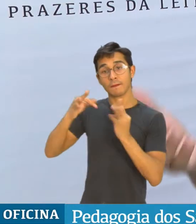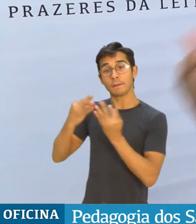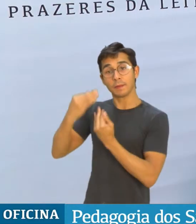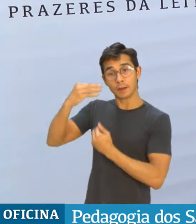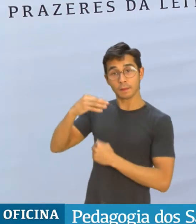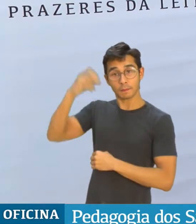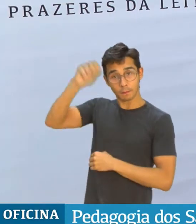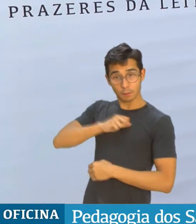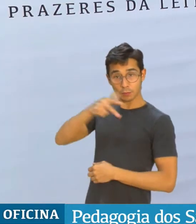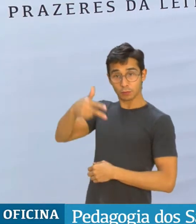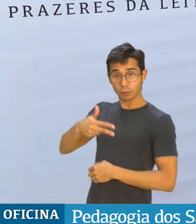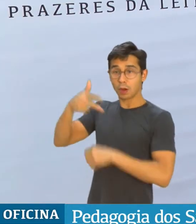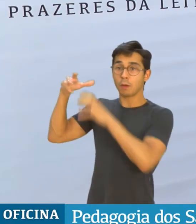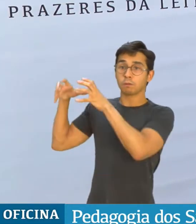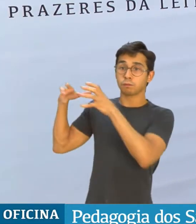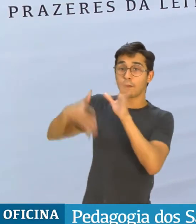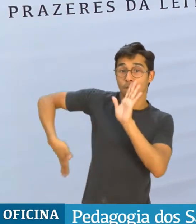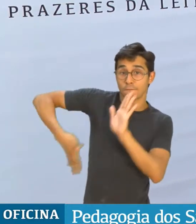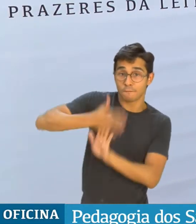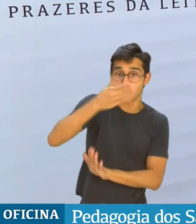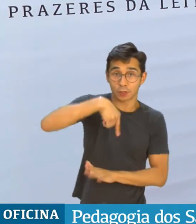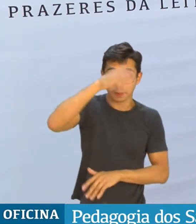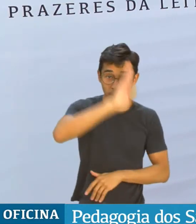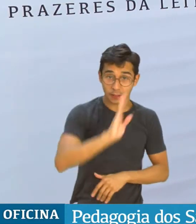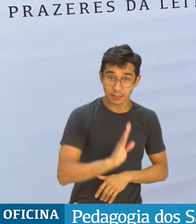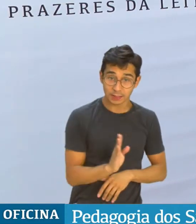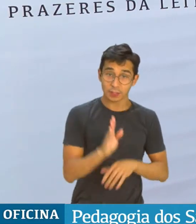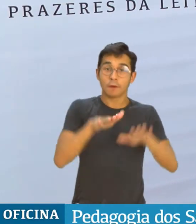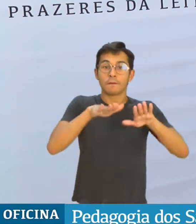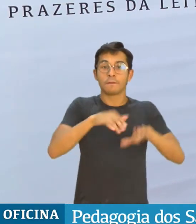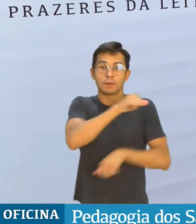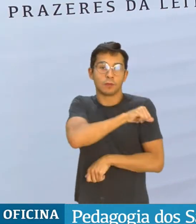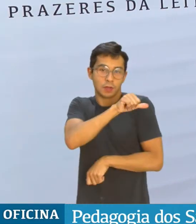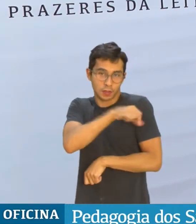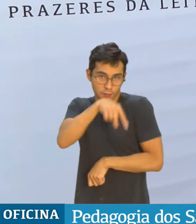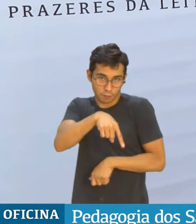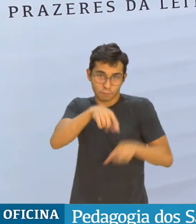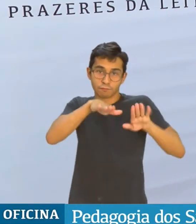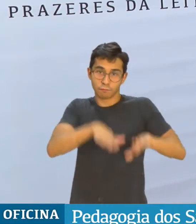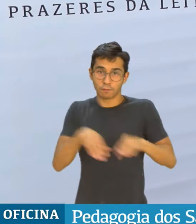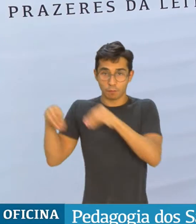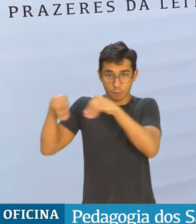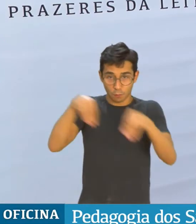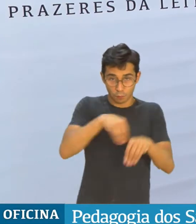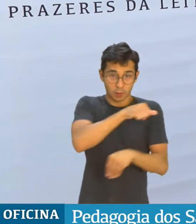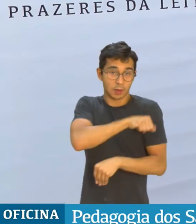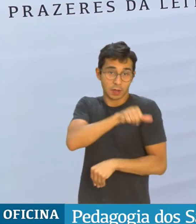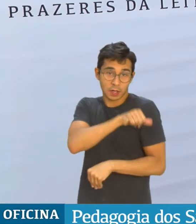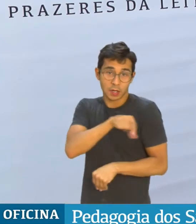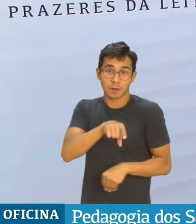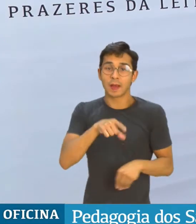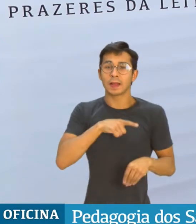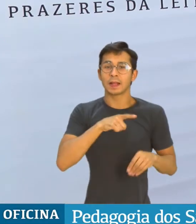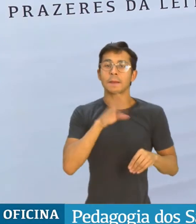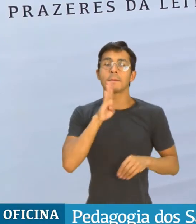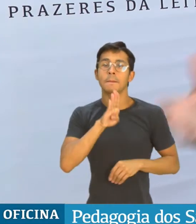Então vem toda a corte portuguesa, se instala no Rio de Janeiro. Eles vão promover alguns